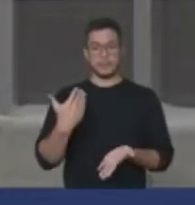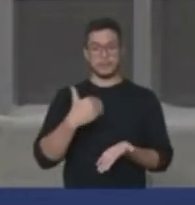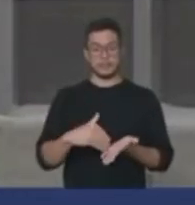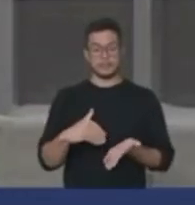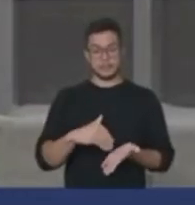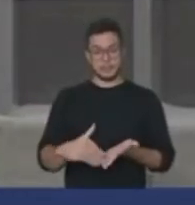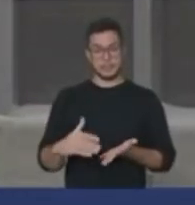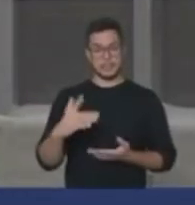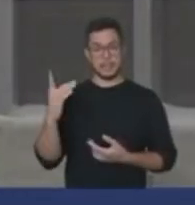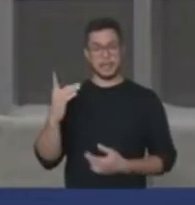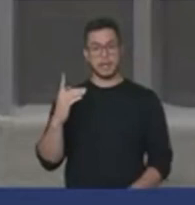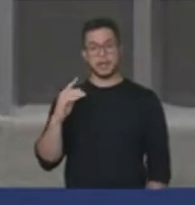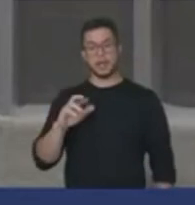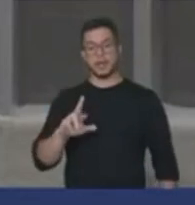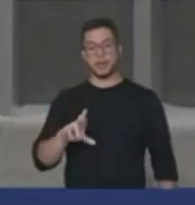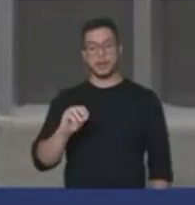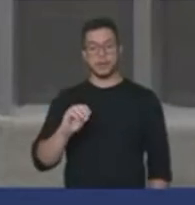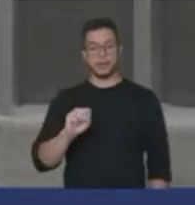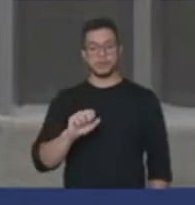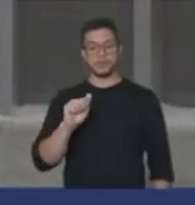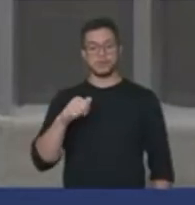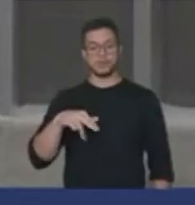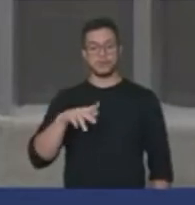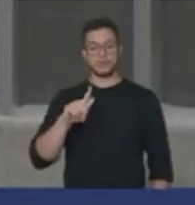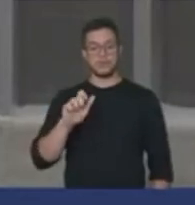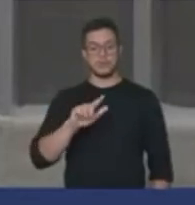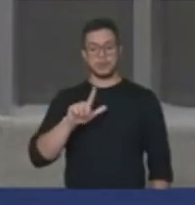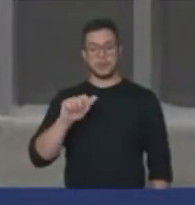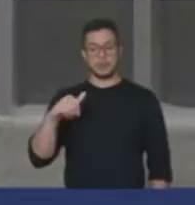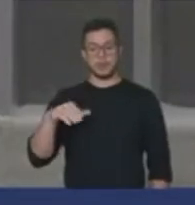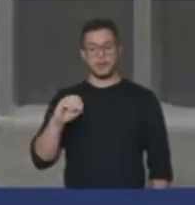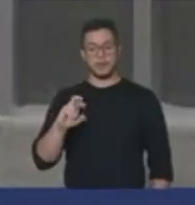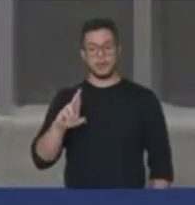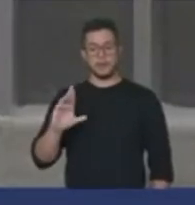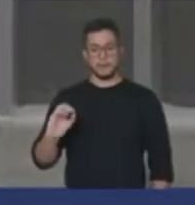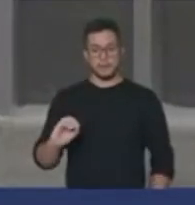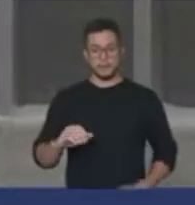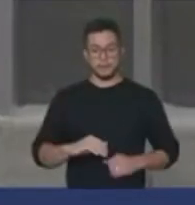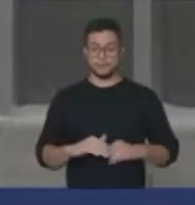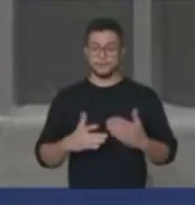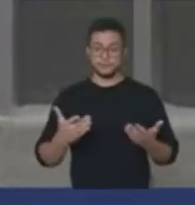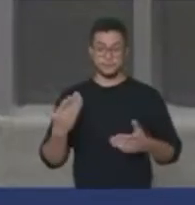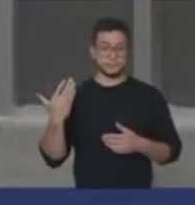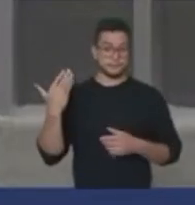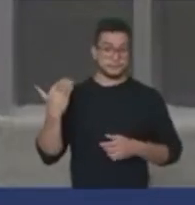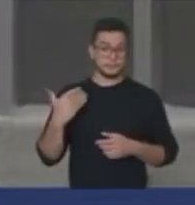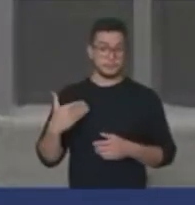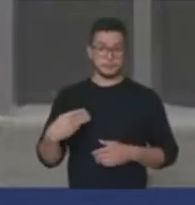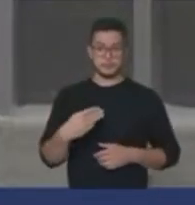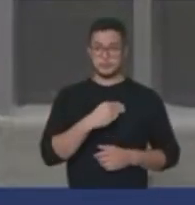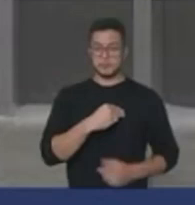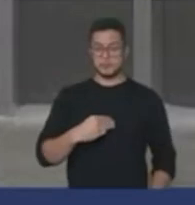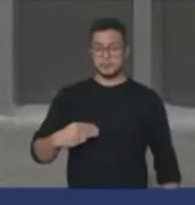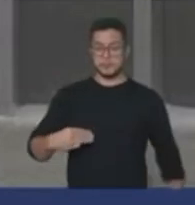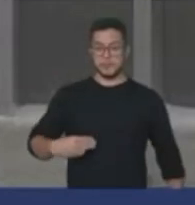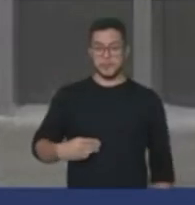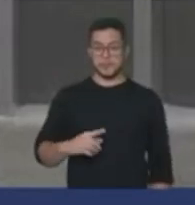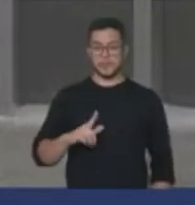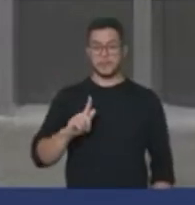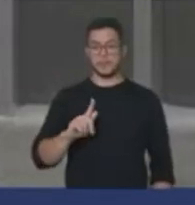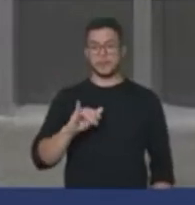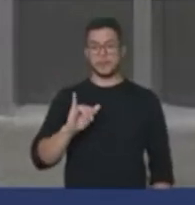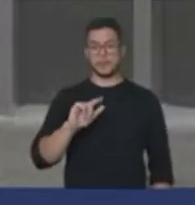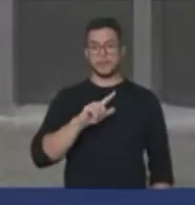gravíssima e ele diz que tem prova. Outro dia o ministro Gilmar Mendes, porque foi debochado, porque